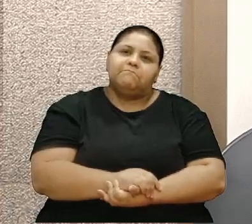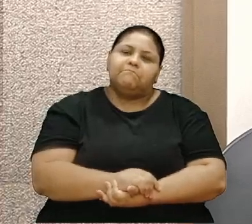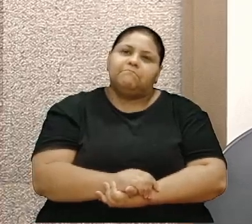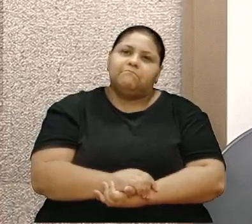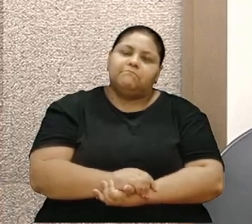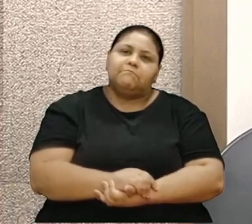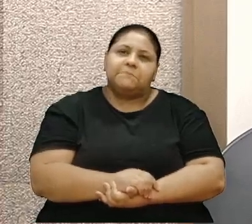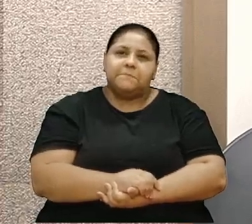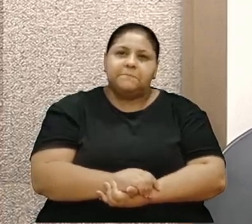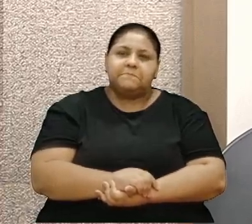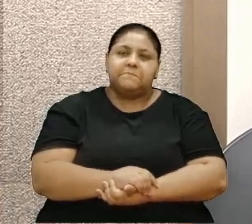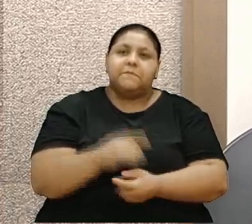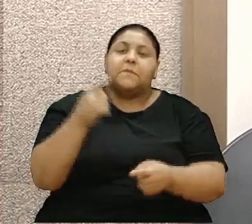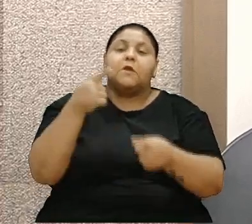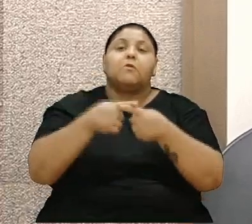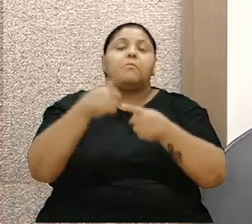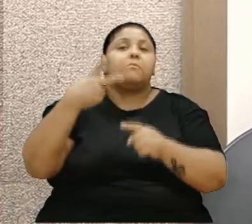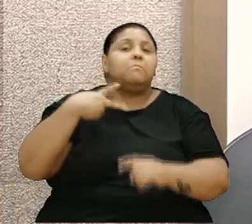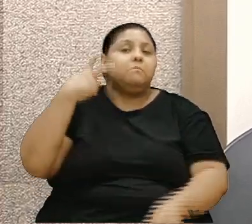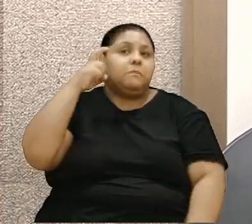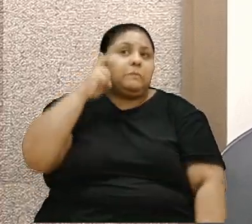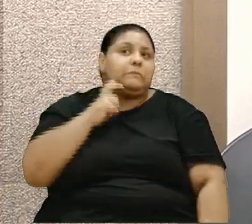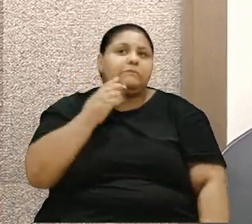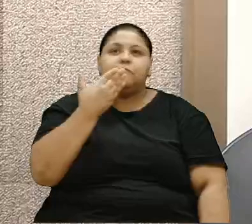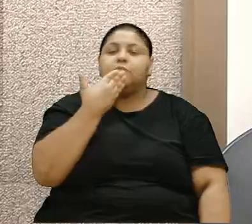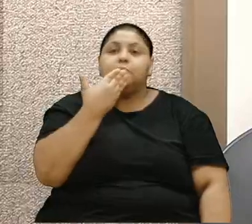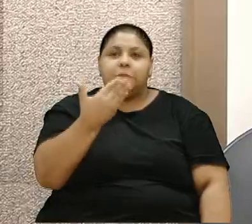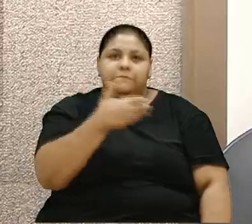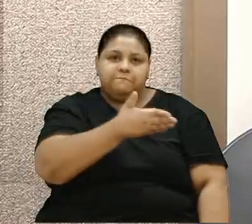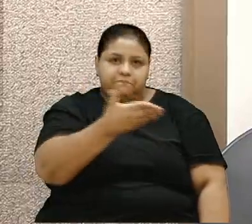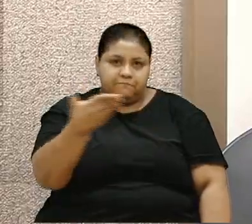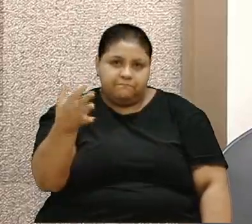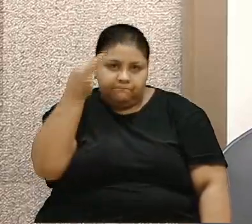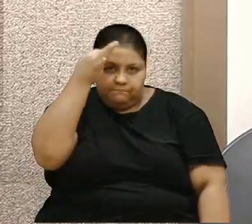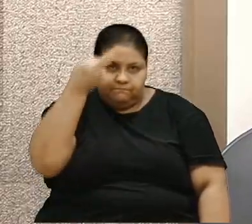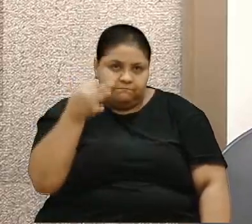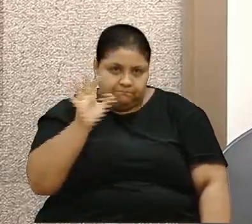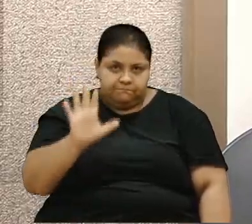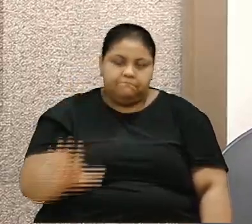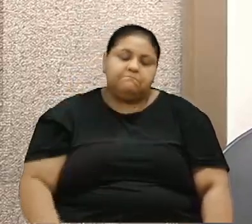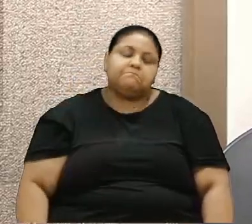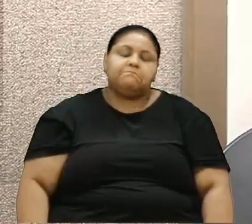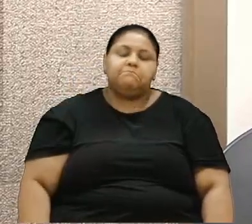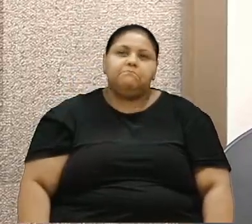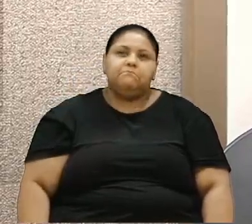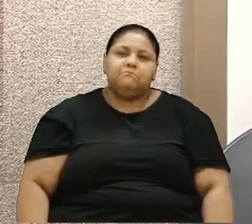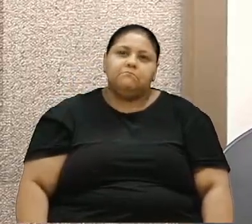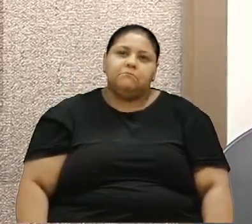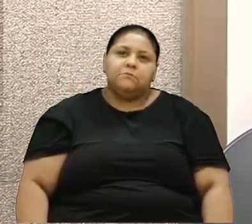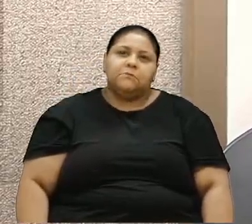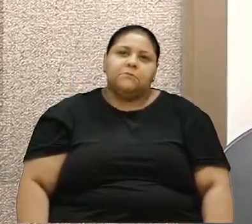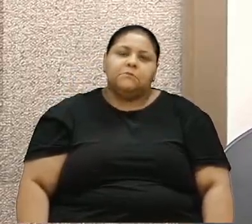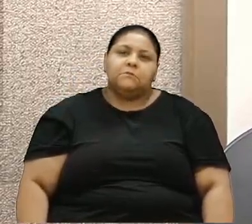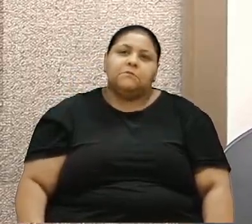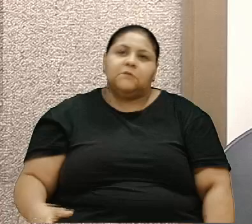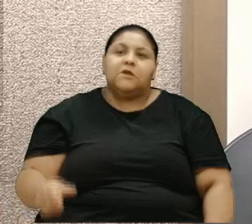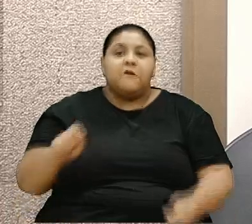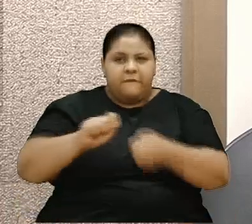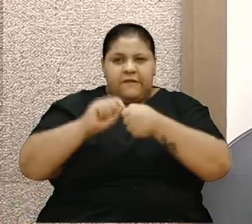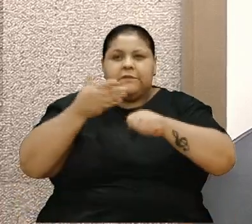Mas, por que, vereador Daniel, eu peço a sua compreensão, mesmo sendo parte da base do